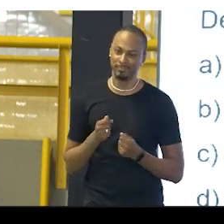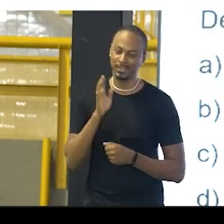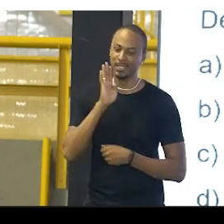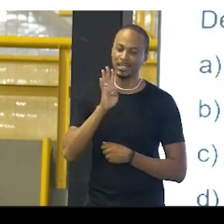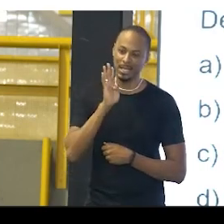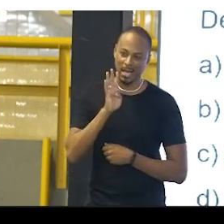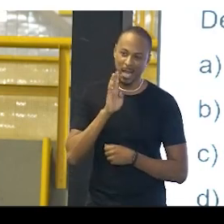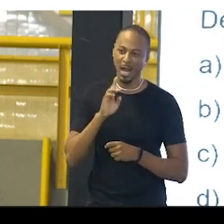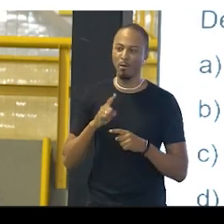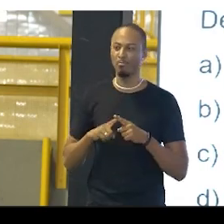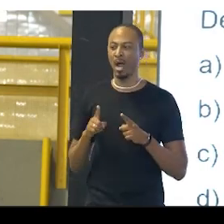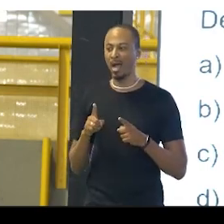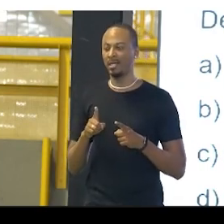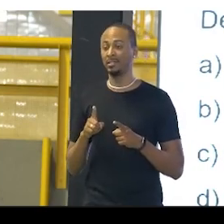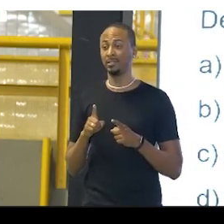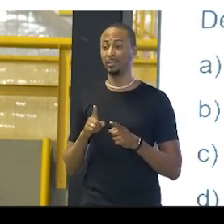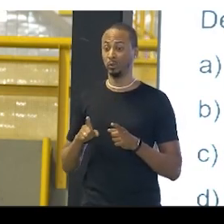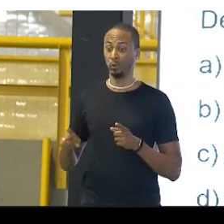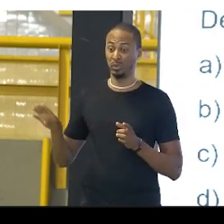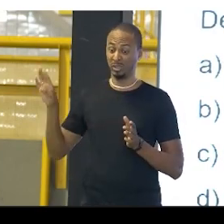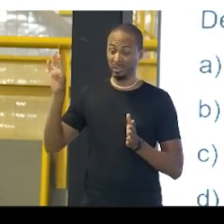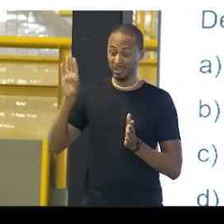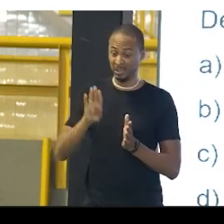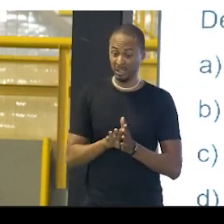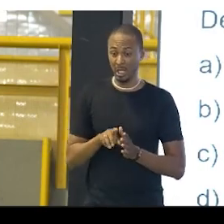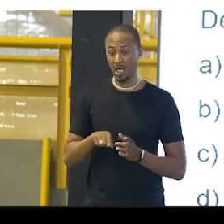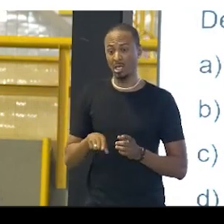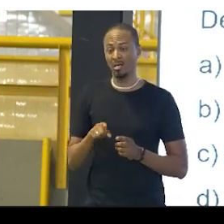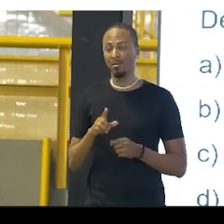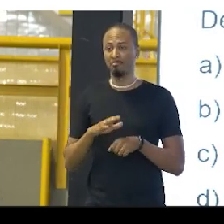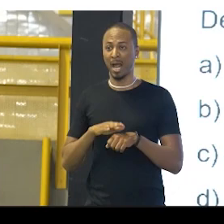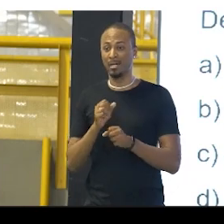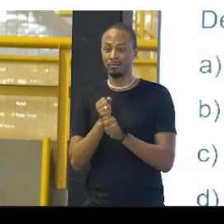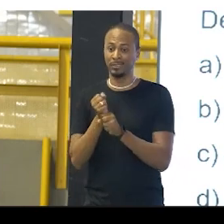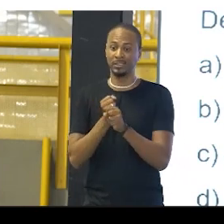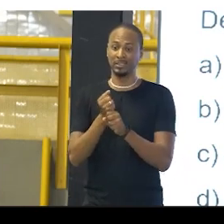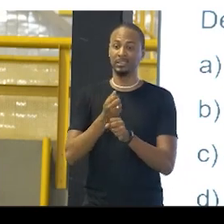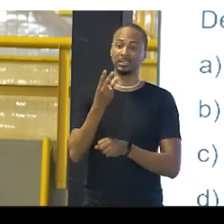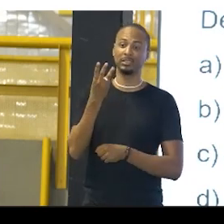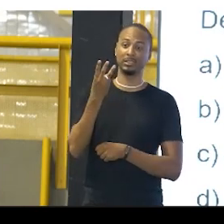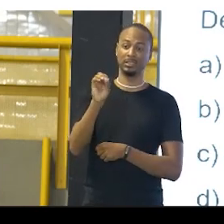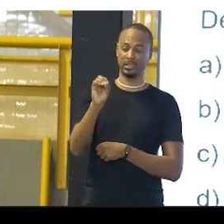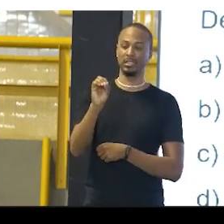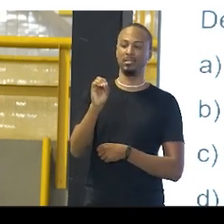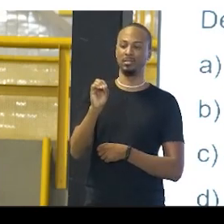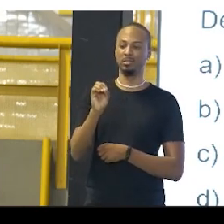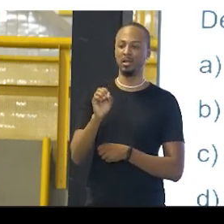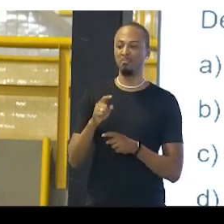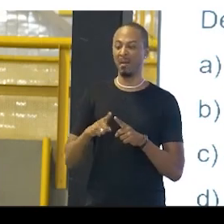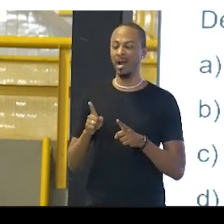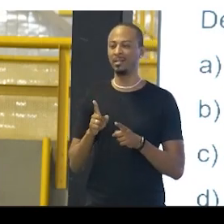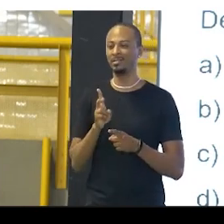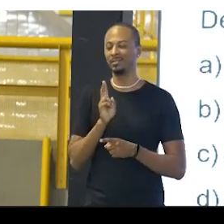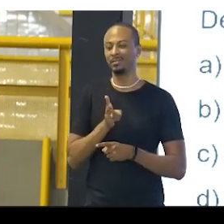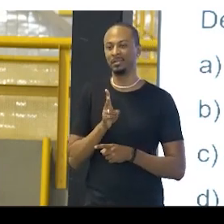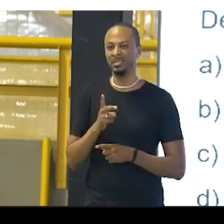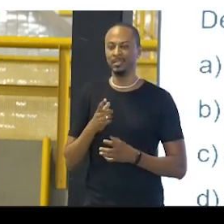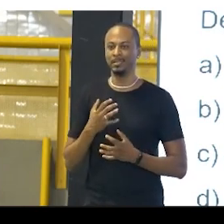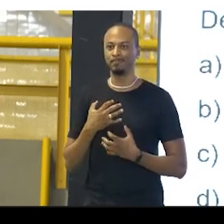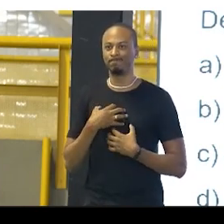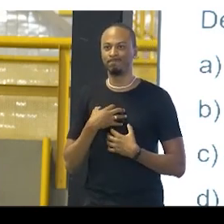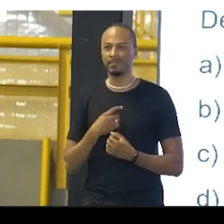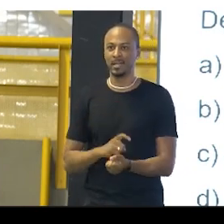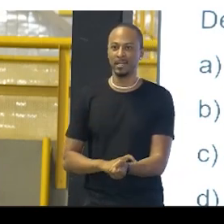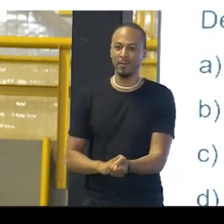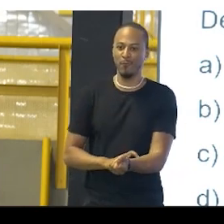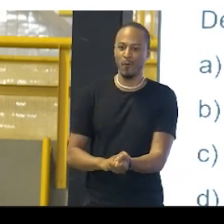gente chega aqui, por mais de 30 anos a gente faça isso, sempre vai dar um friozinho na